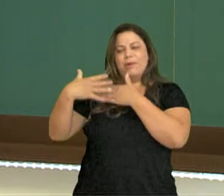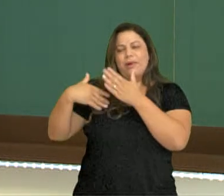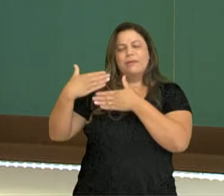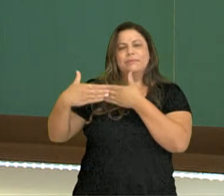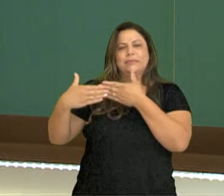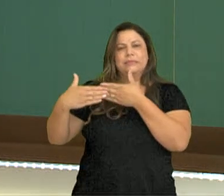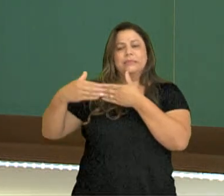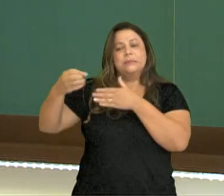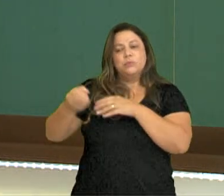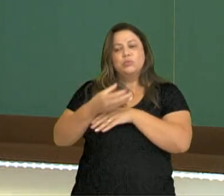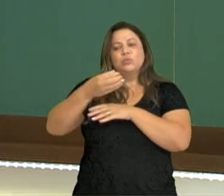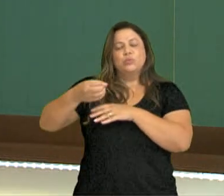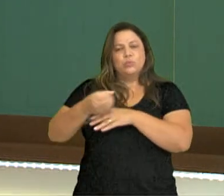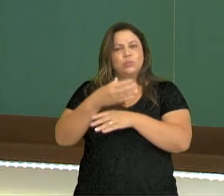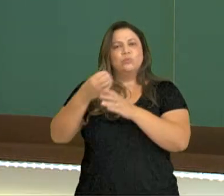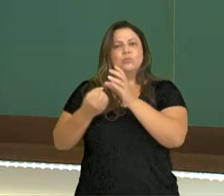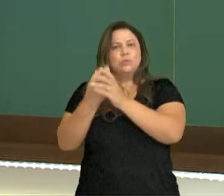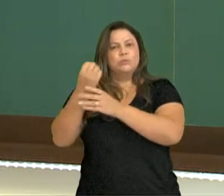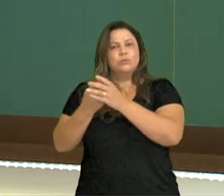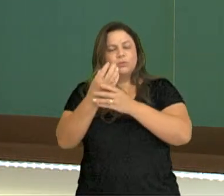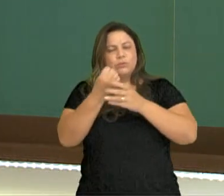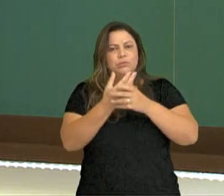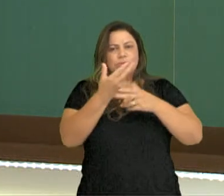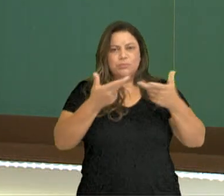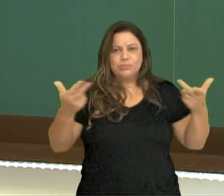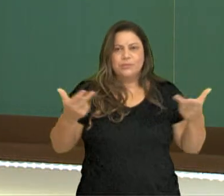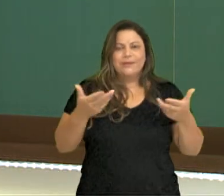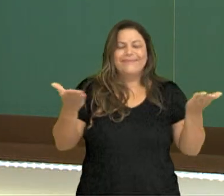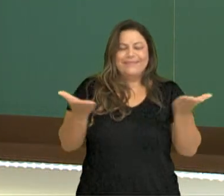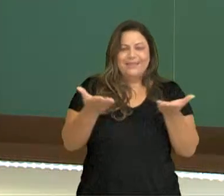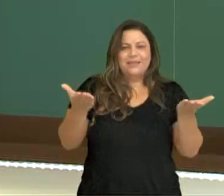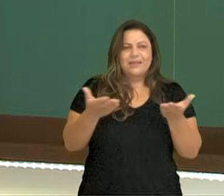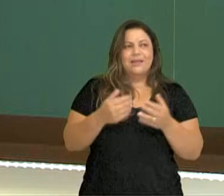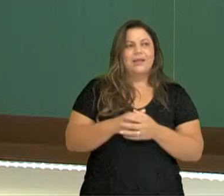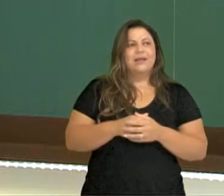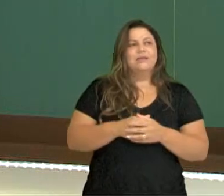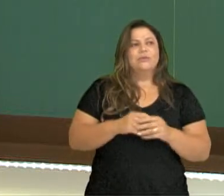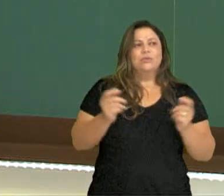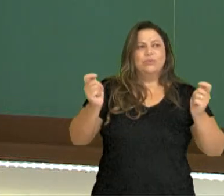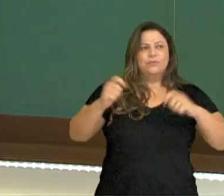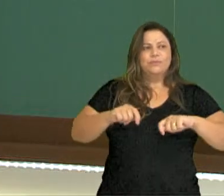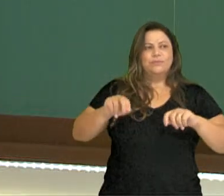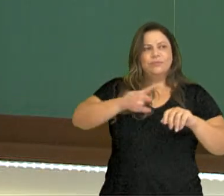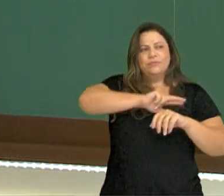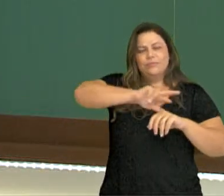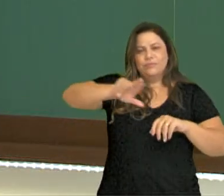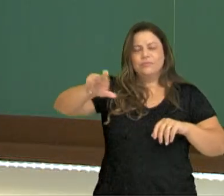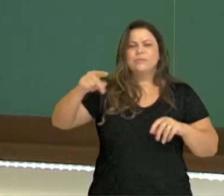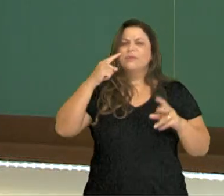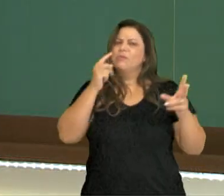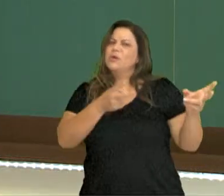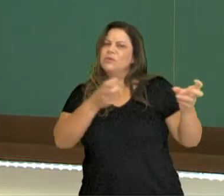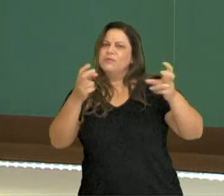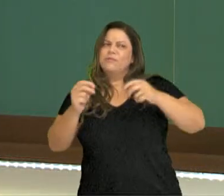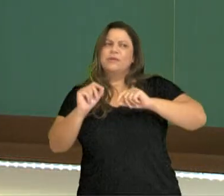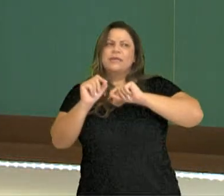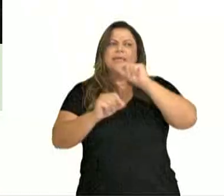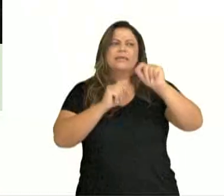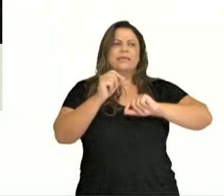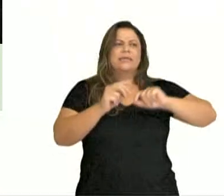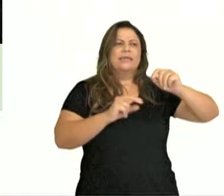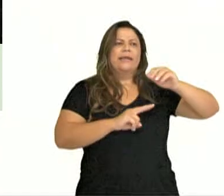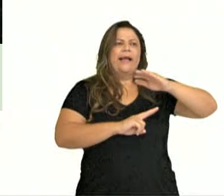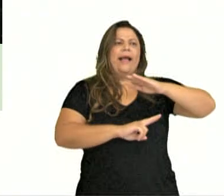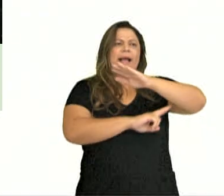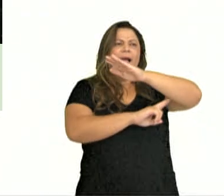morrendo e a gente foi formado, né, a terra de diatomáceas ou diatomito. Como vocês podem ver, né, esse monumento